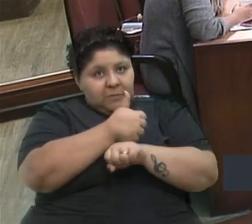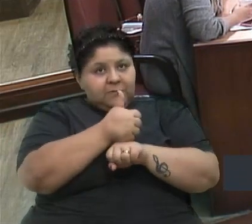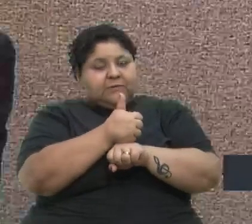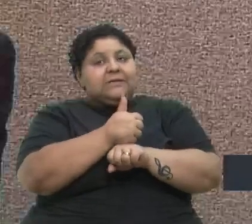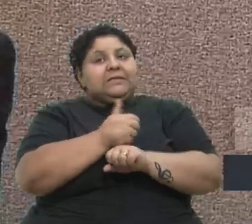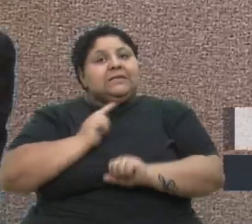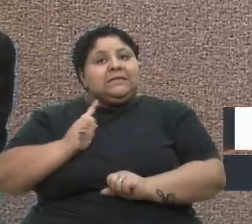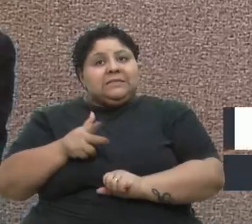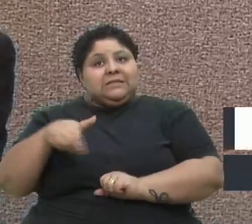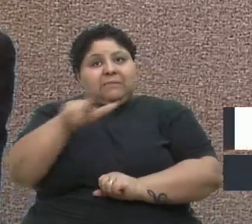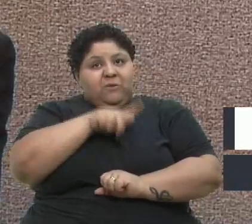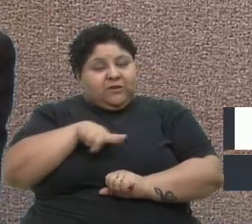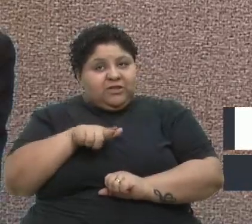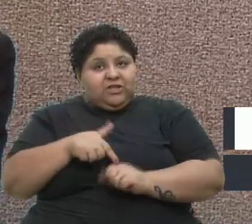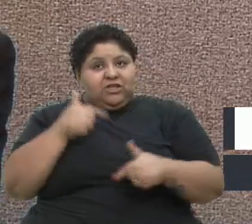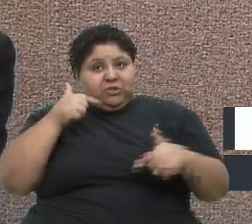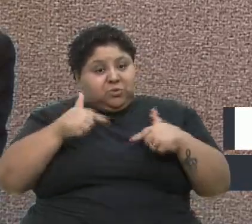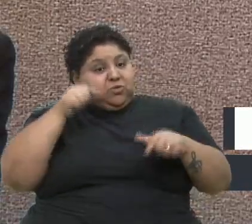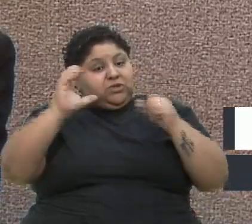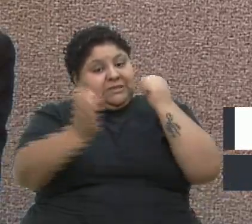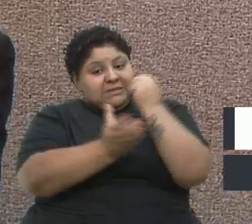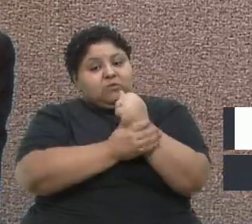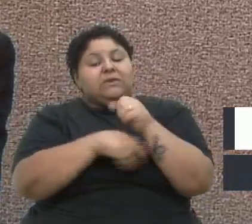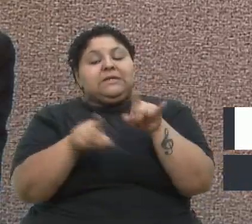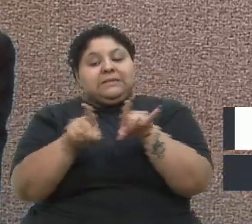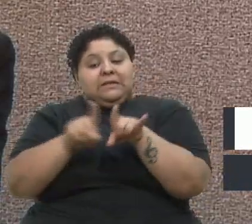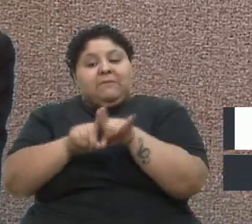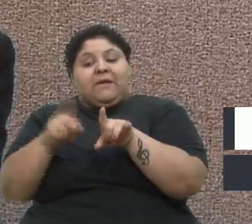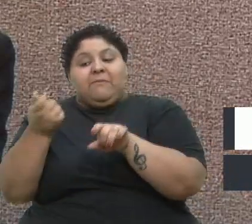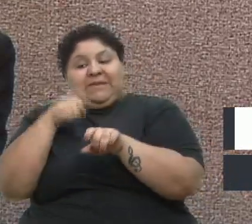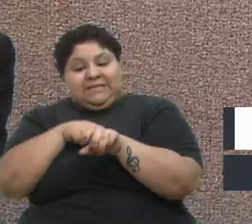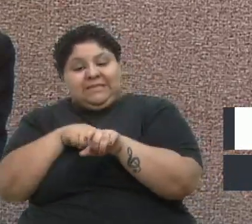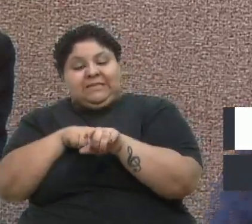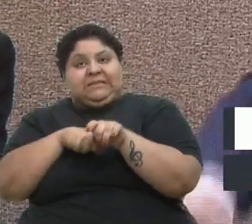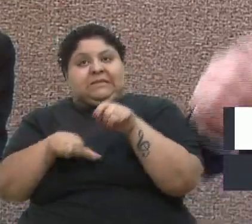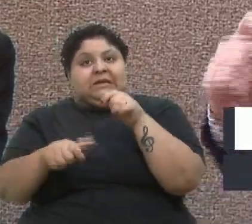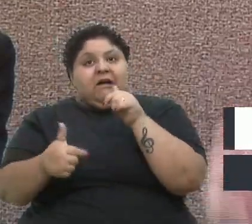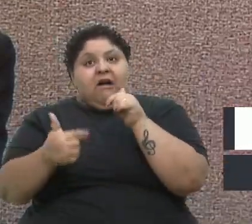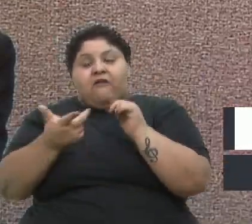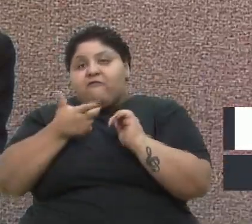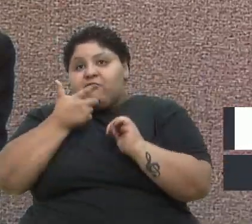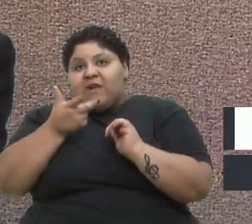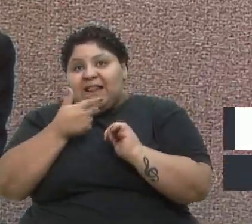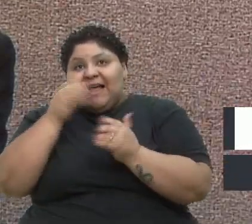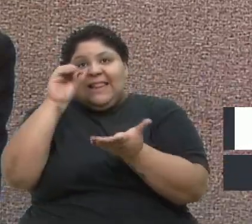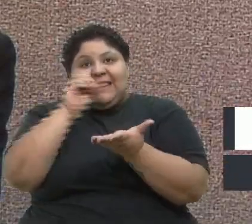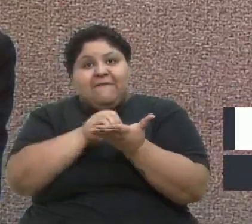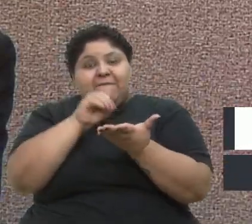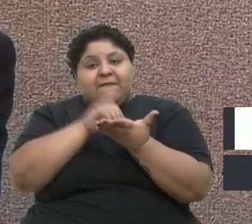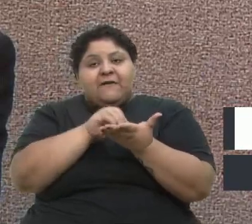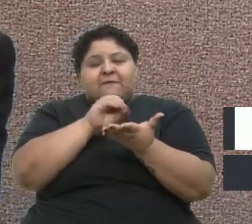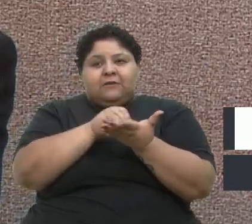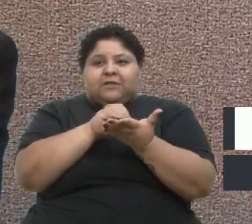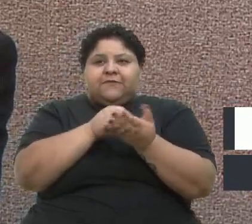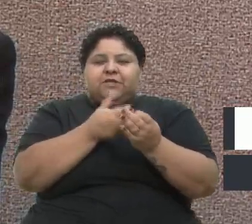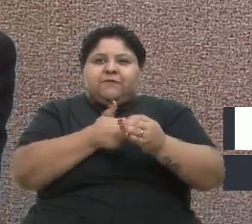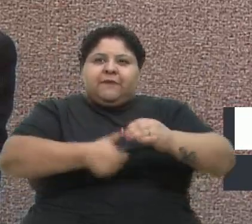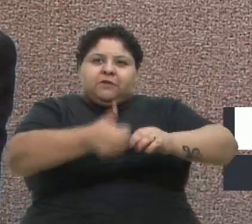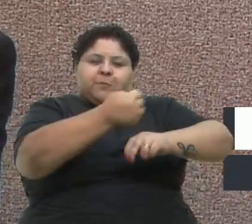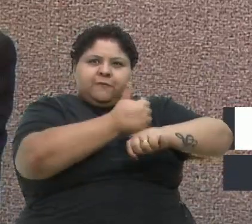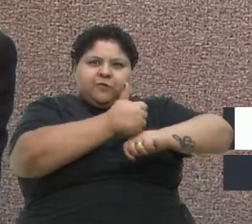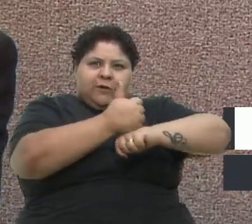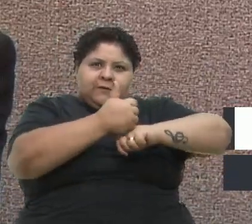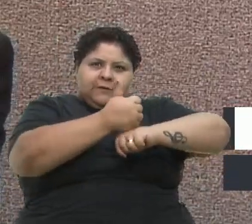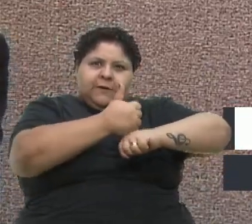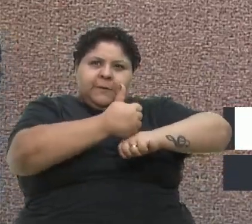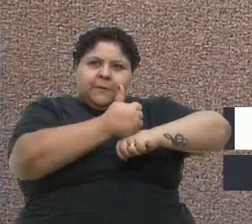quando a gente discutir segurança aqui, a gente tem que discutir também a questão da falta de efetivo em Caxias do Sul, que é histórica, histórica. Nós temos um